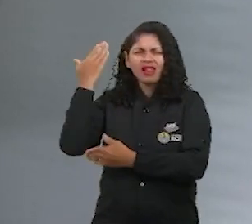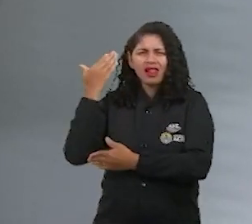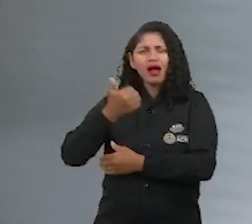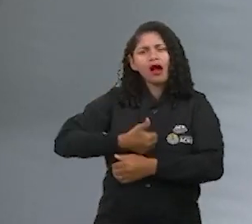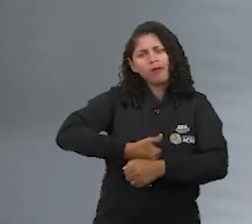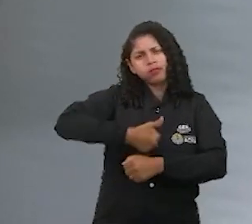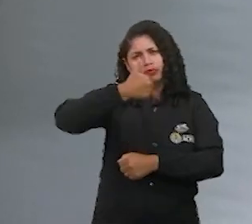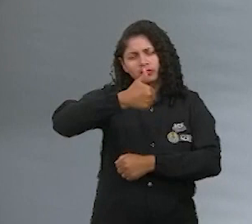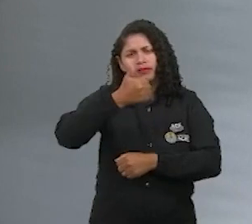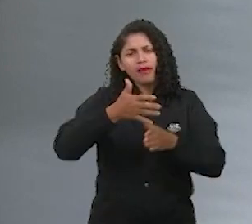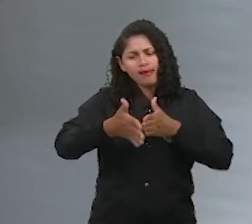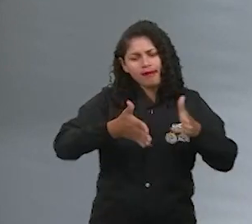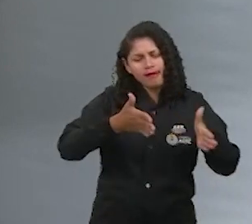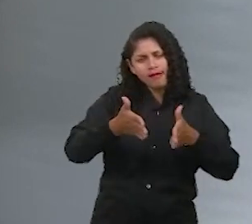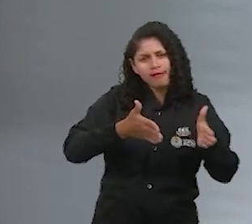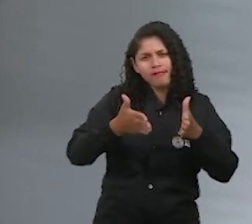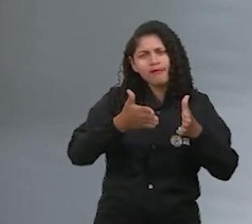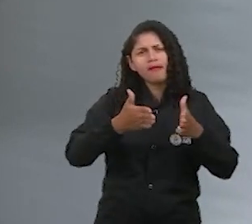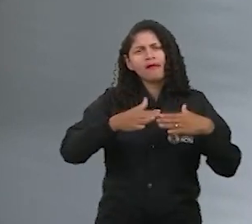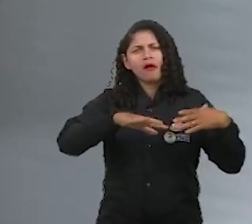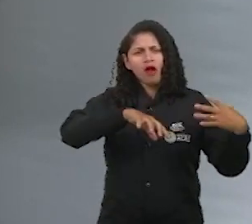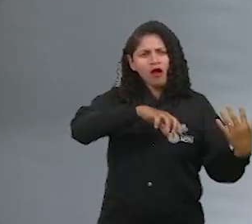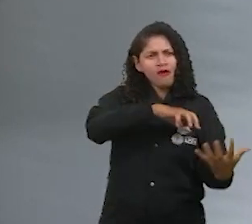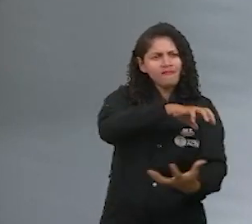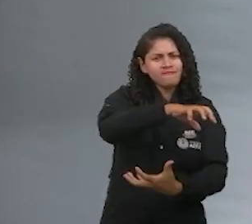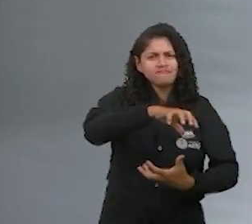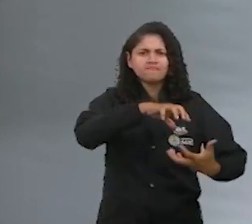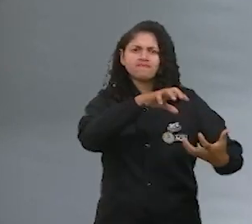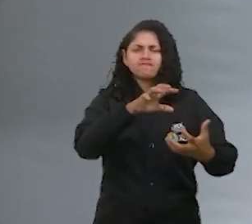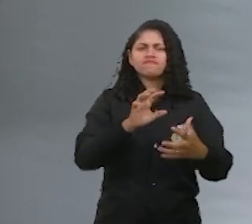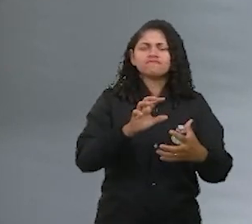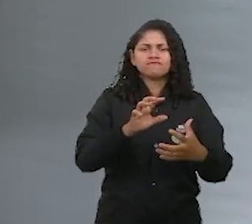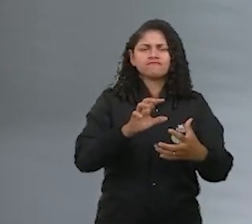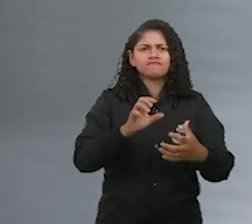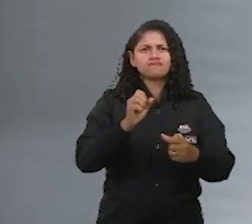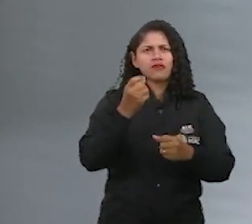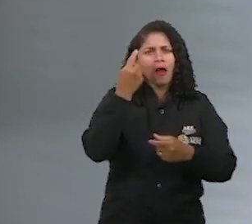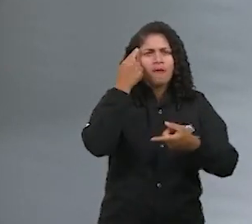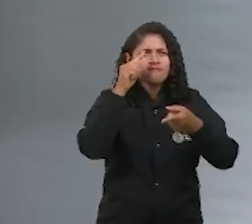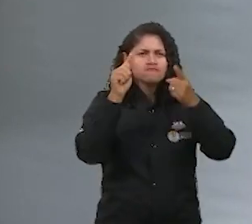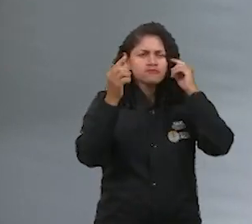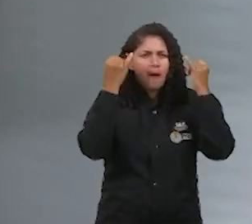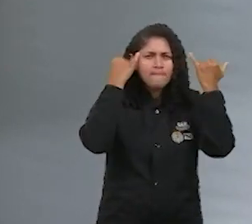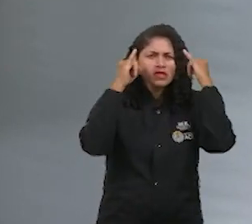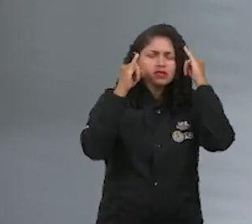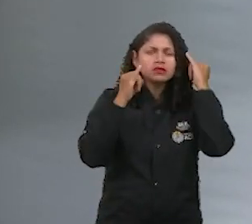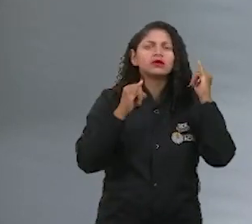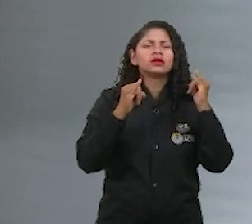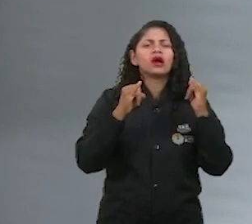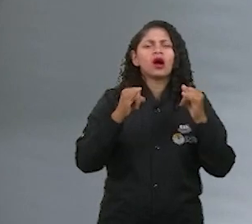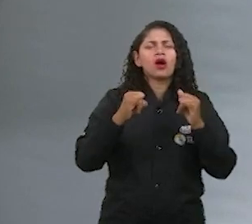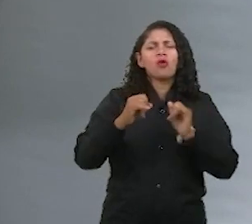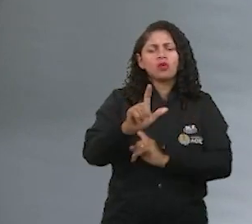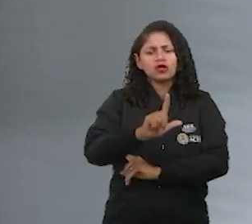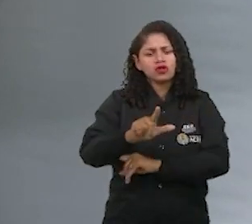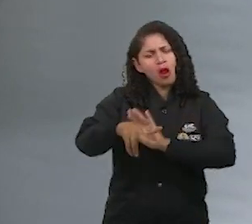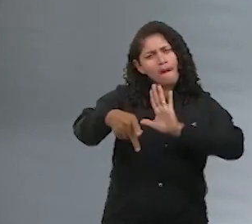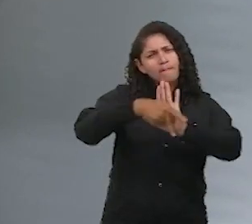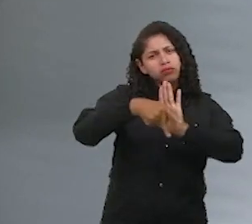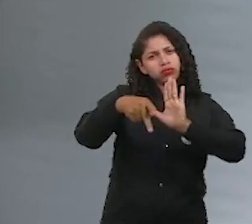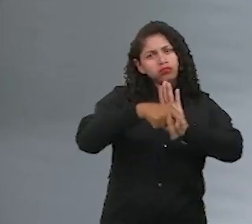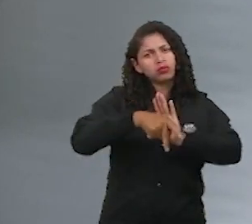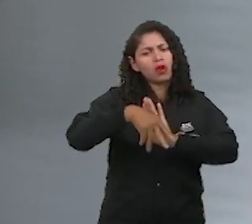mais revolucionária, vamos criar uma literatura autêntica brasileira, algo